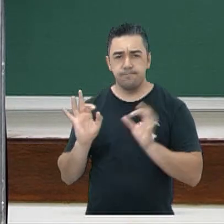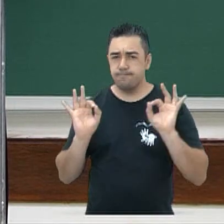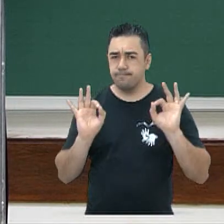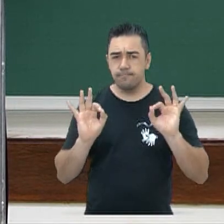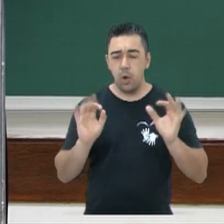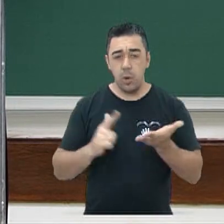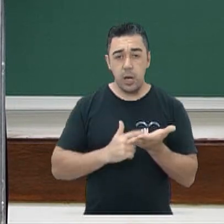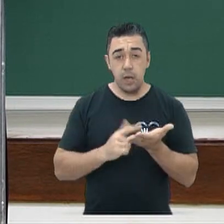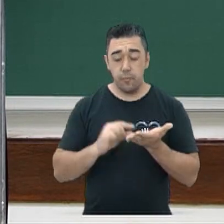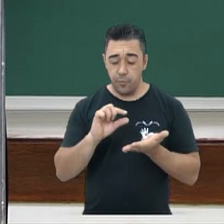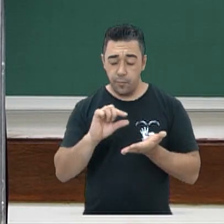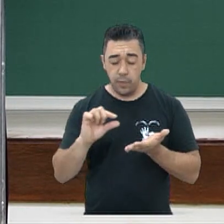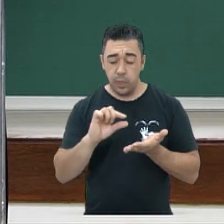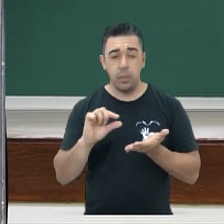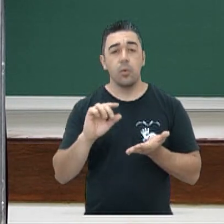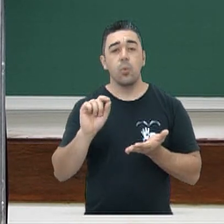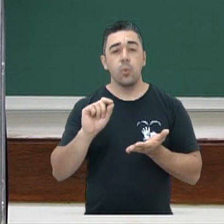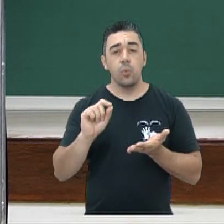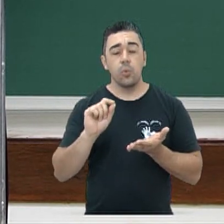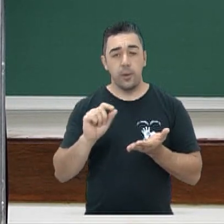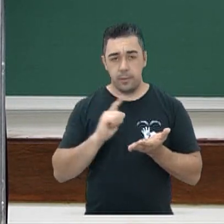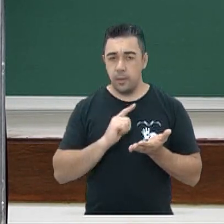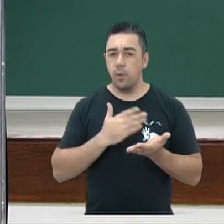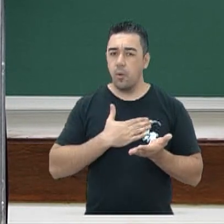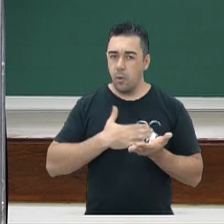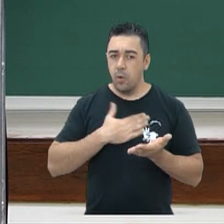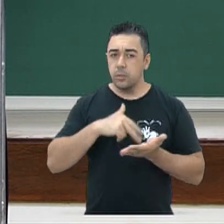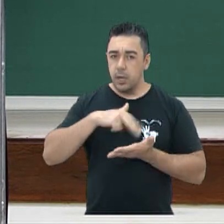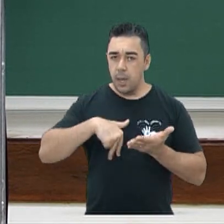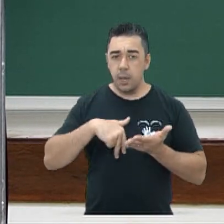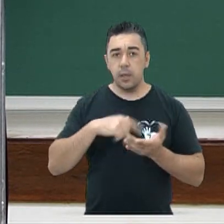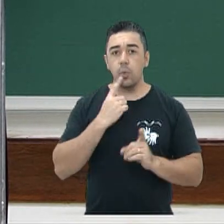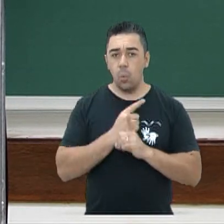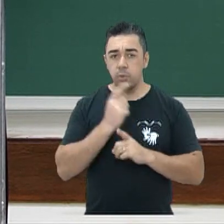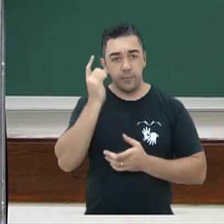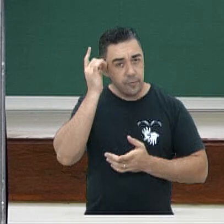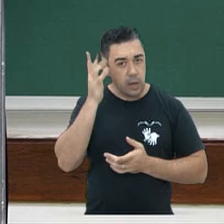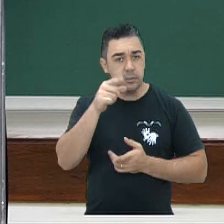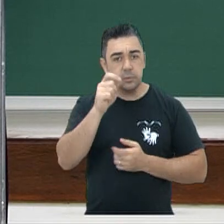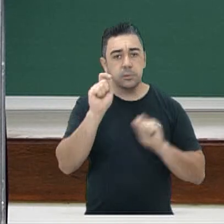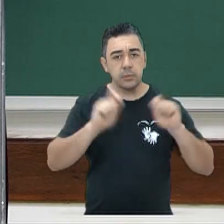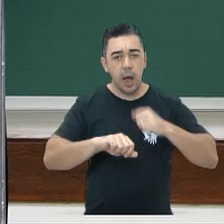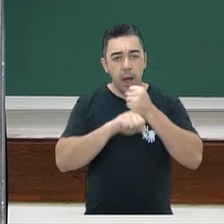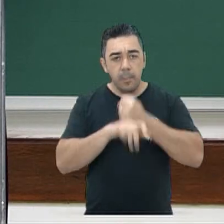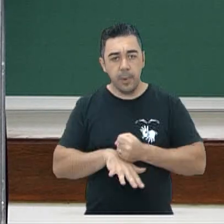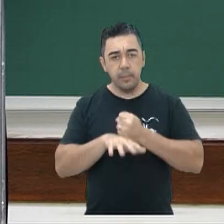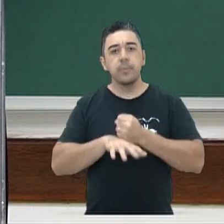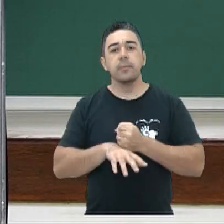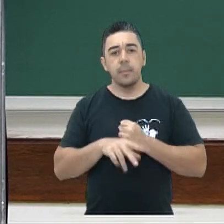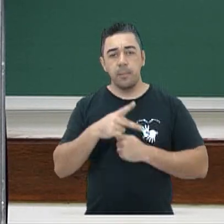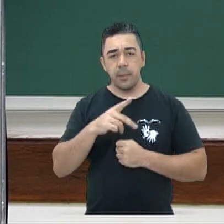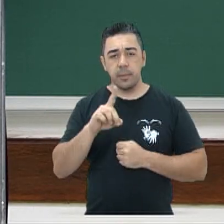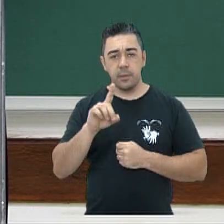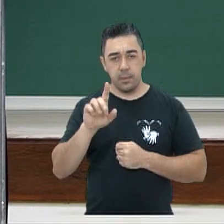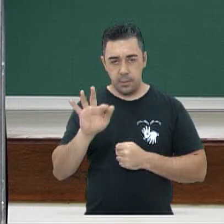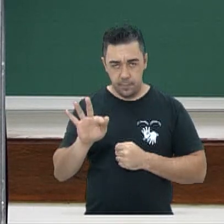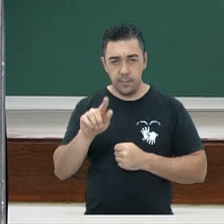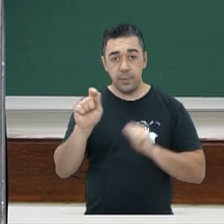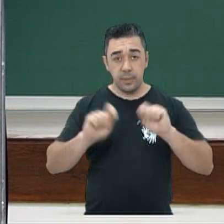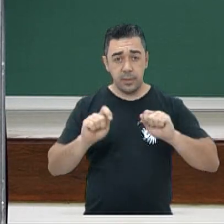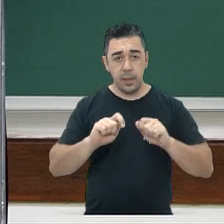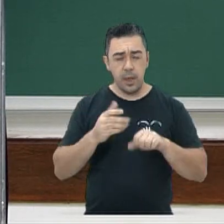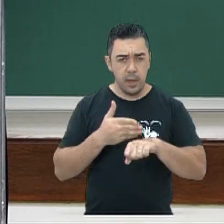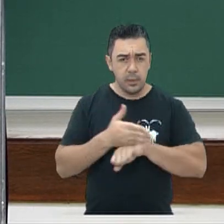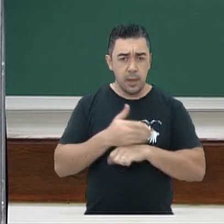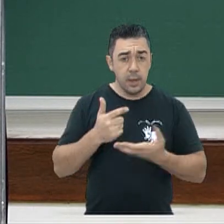um livro fininho, gostoso de fazer a leitura, não é difícil de encontrar, você pode baixar ele pela internet em PDF. Então você pode acessar